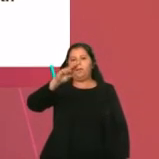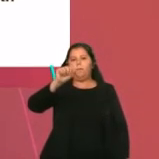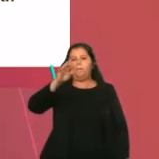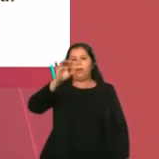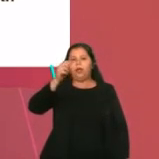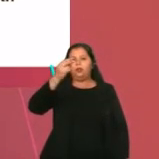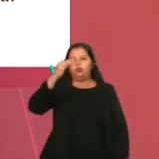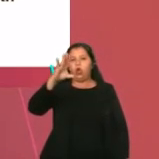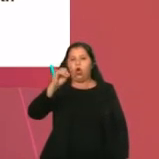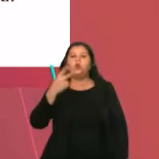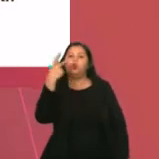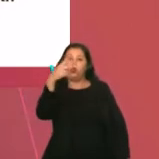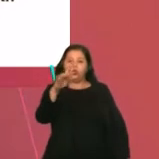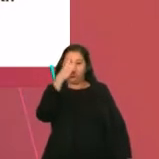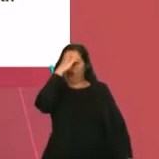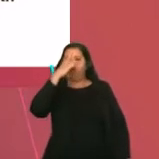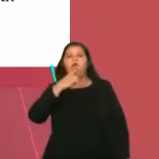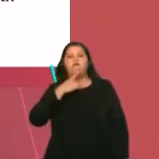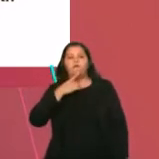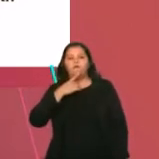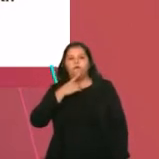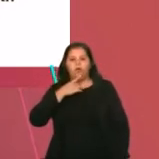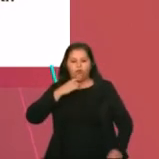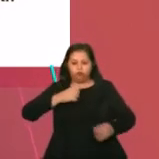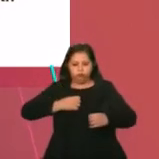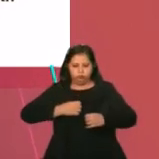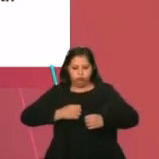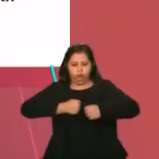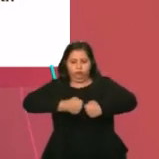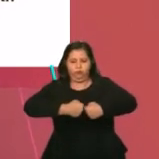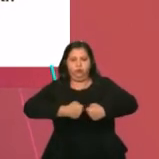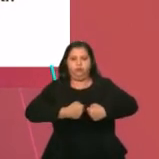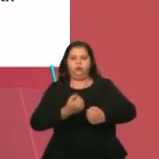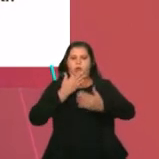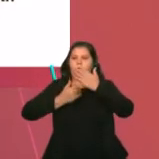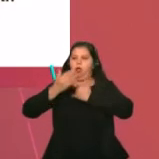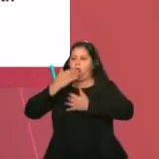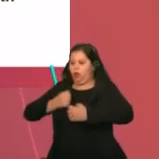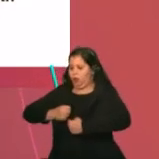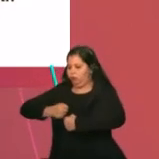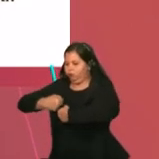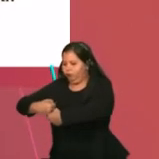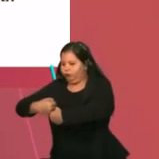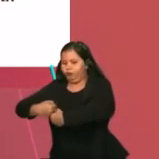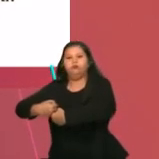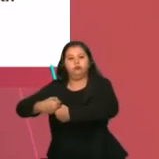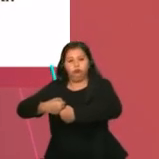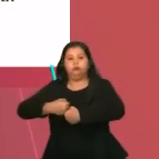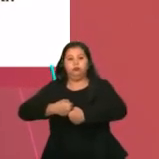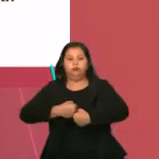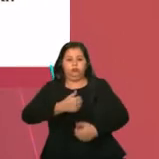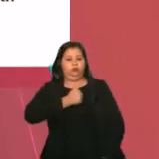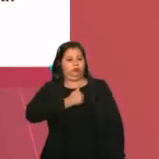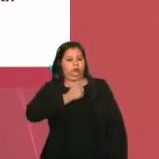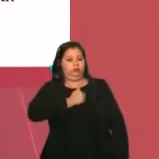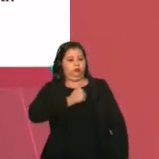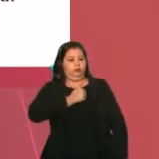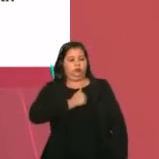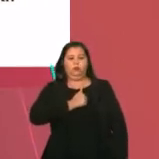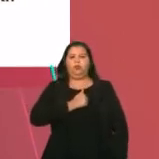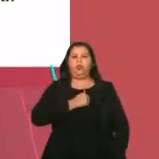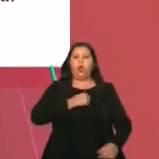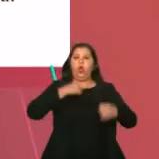melhor e recebeu você vai ter uma energia muito mais forte porque foi falado aqui na aberturas lá o